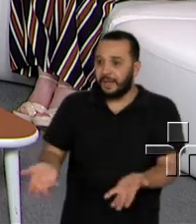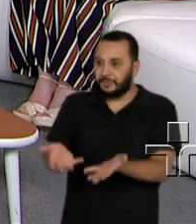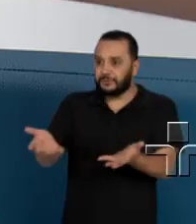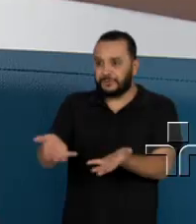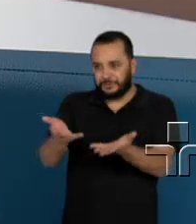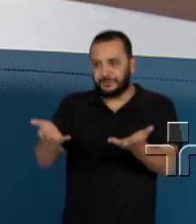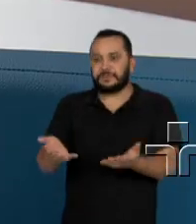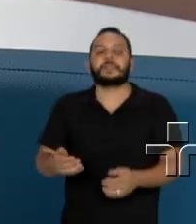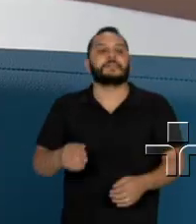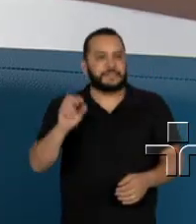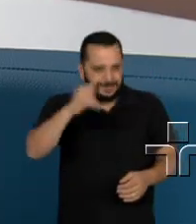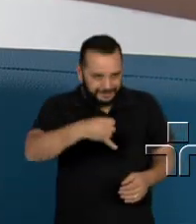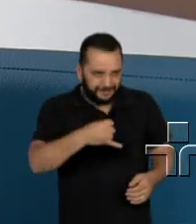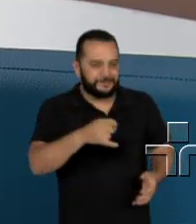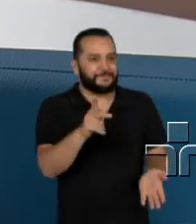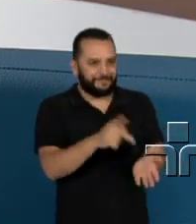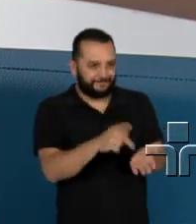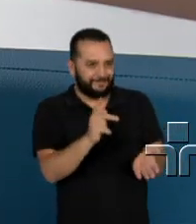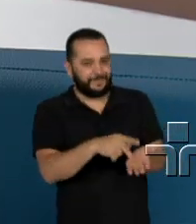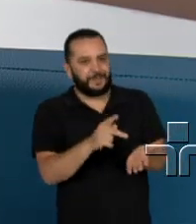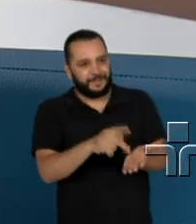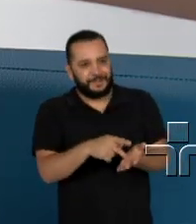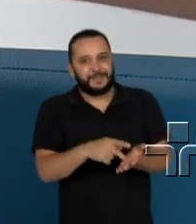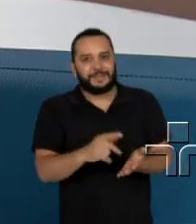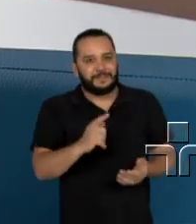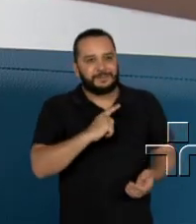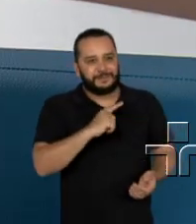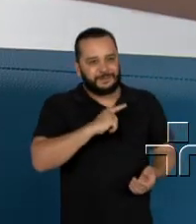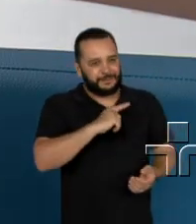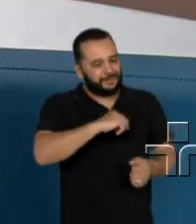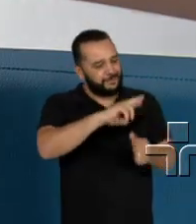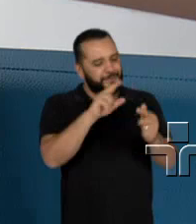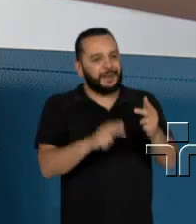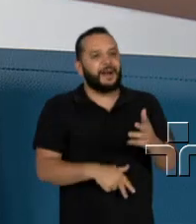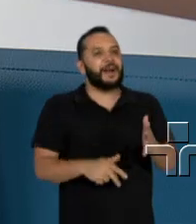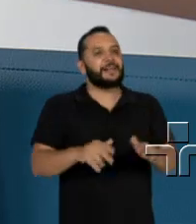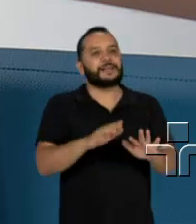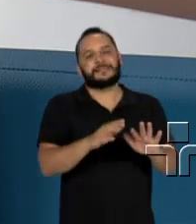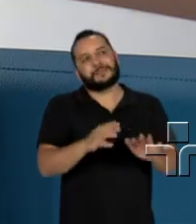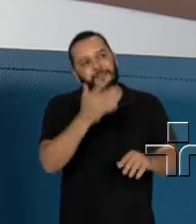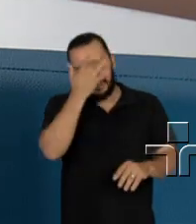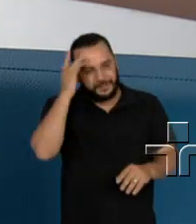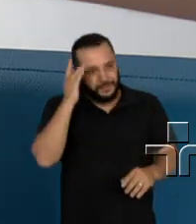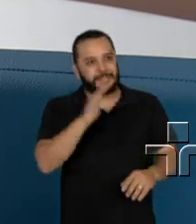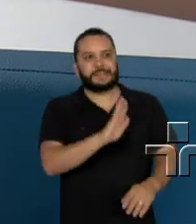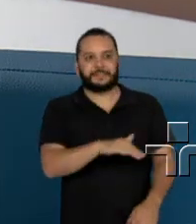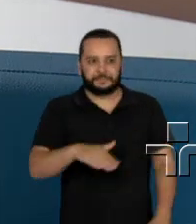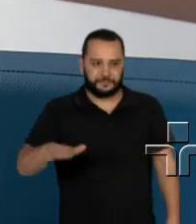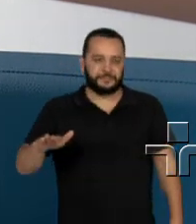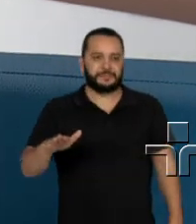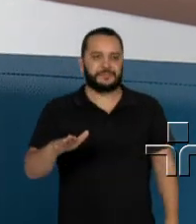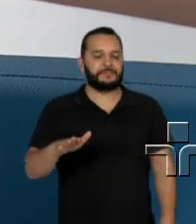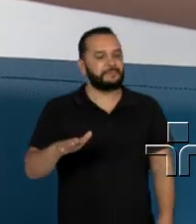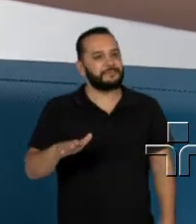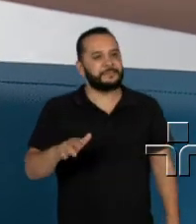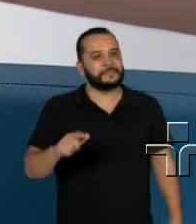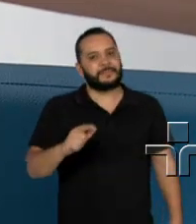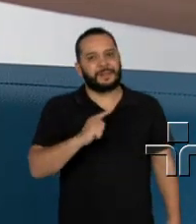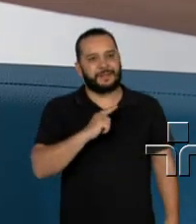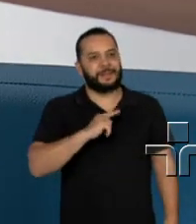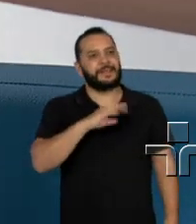cara é indicado ea gente tem bastante é crianças com